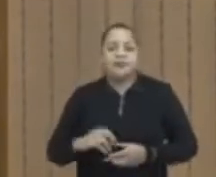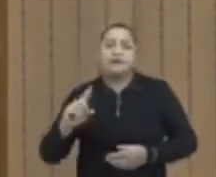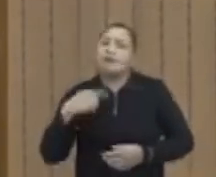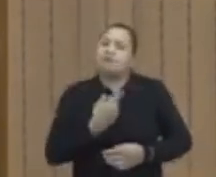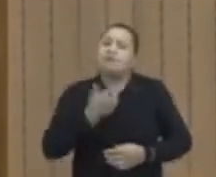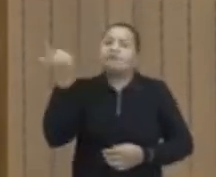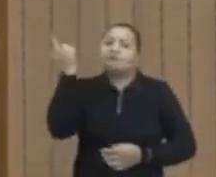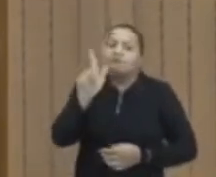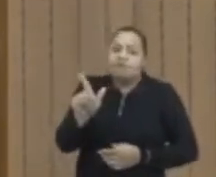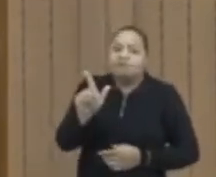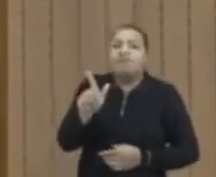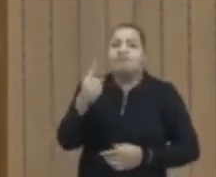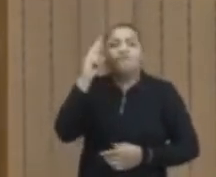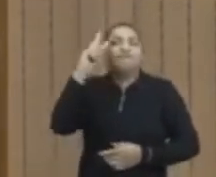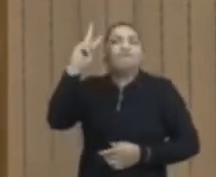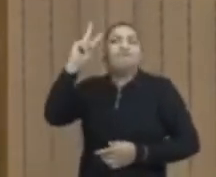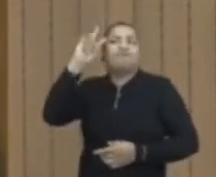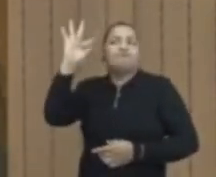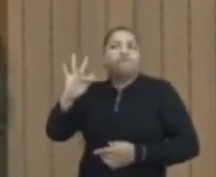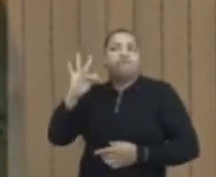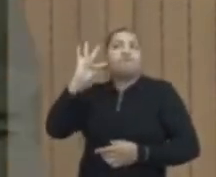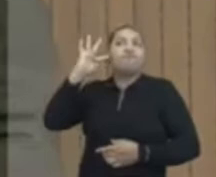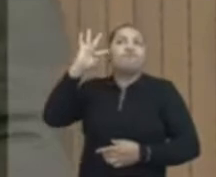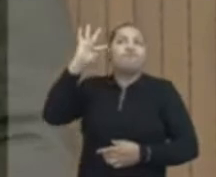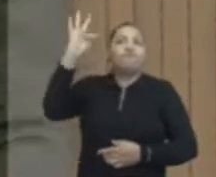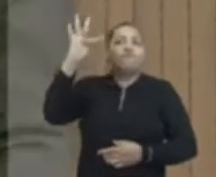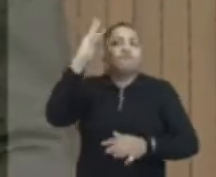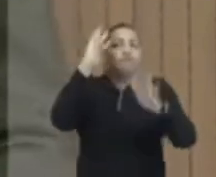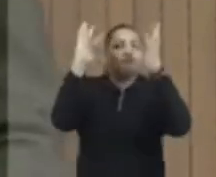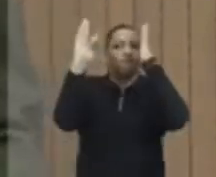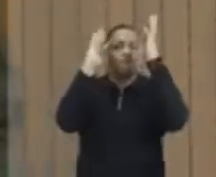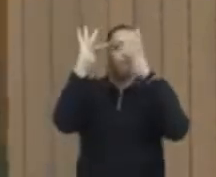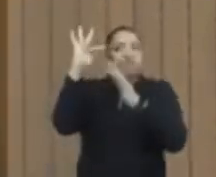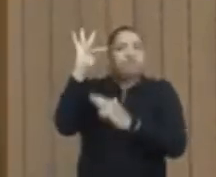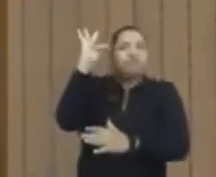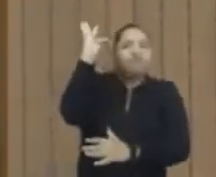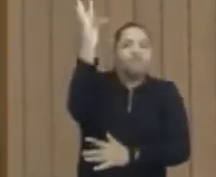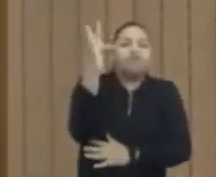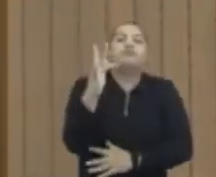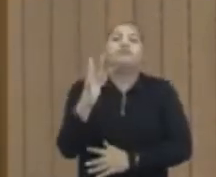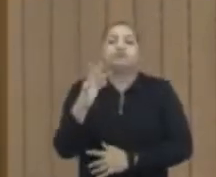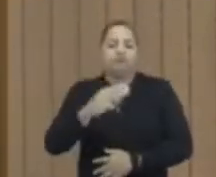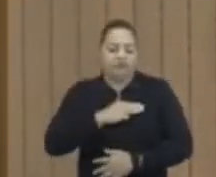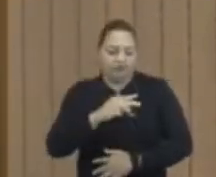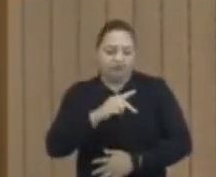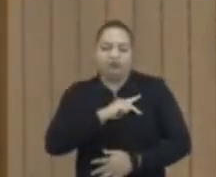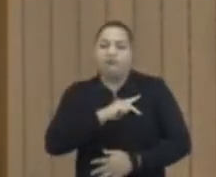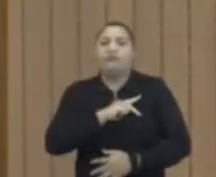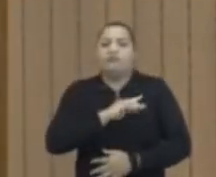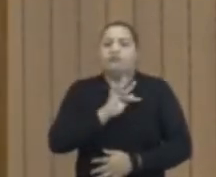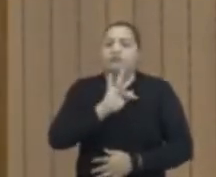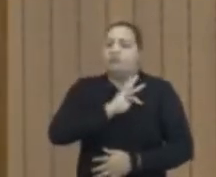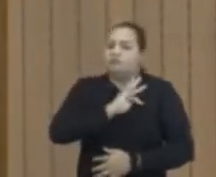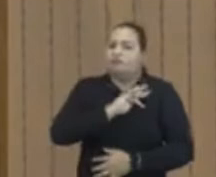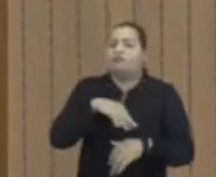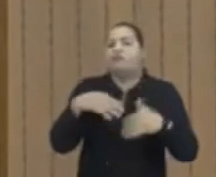olhar mais distante, porque estamos em ombros de gigantes que construíram o Ministério Público Federal, né? E um dos gigantes é,